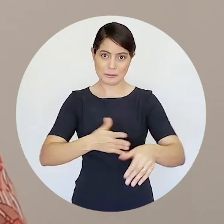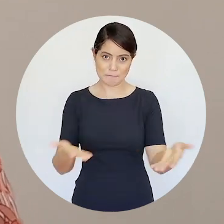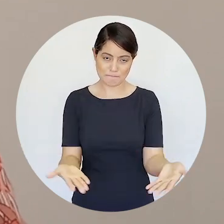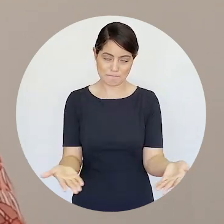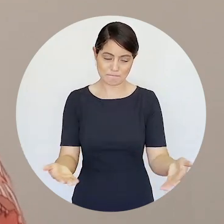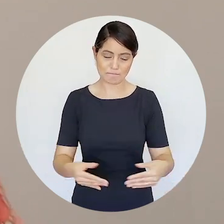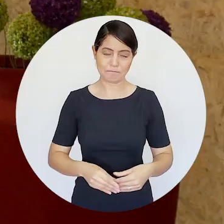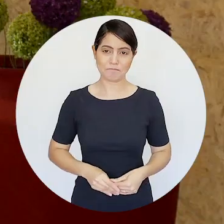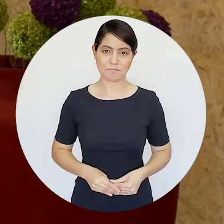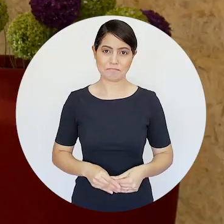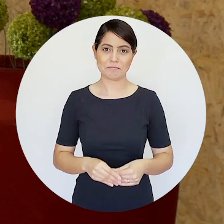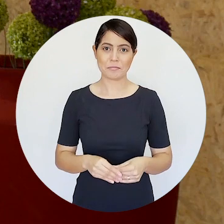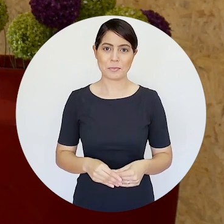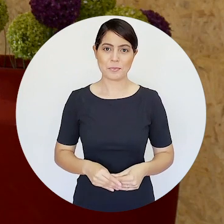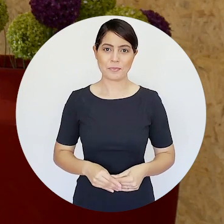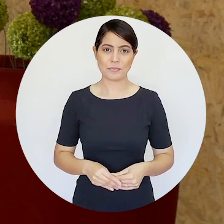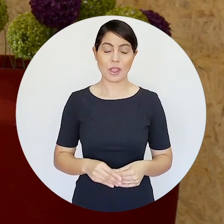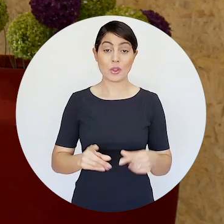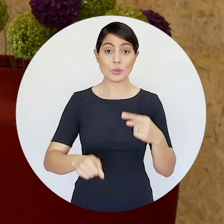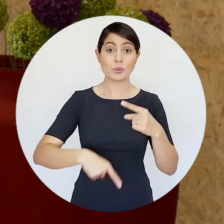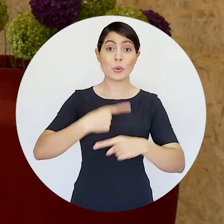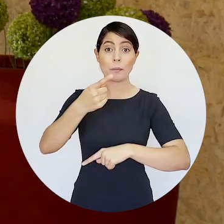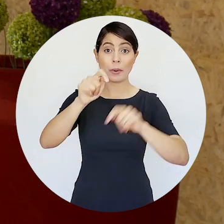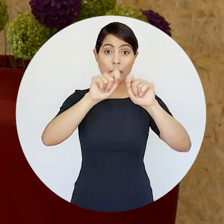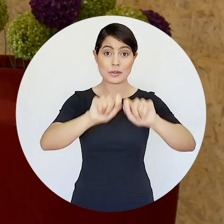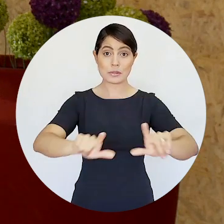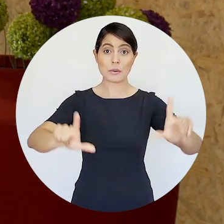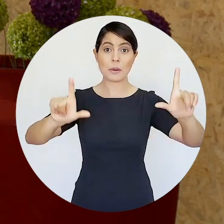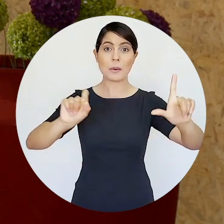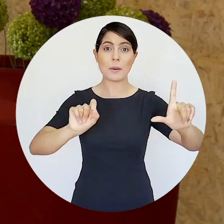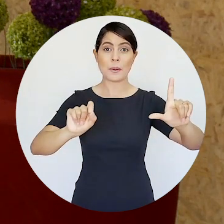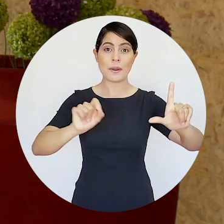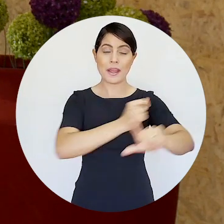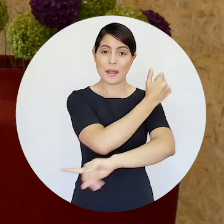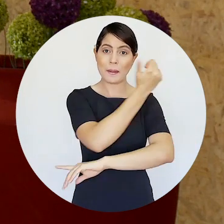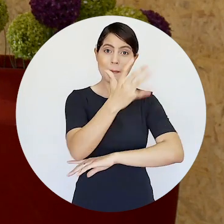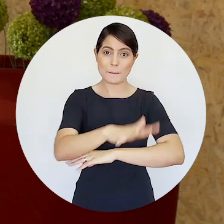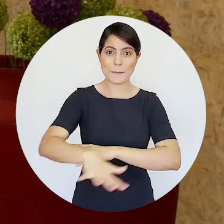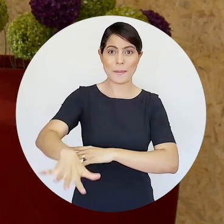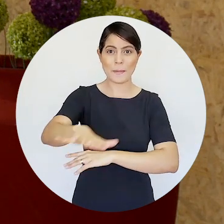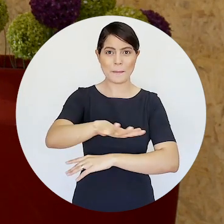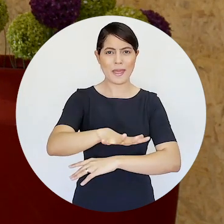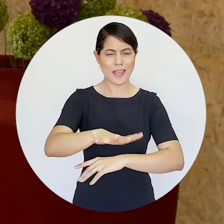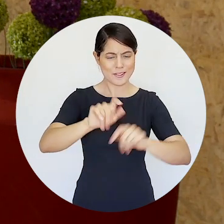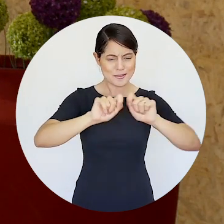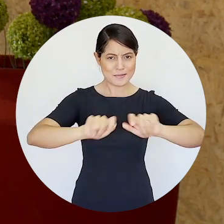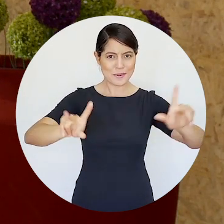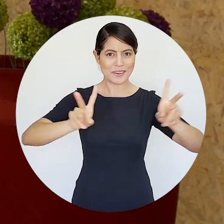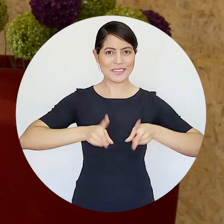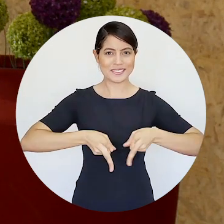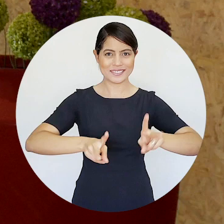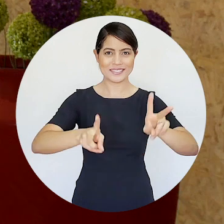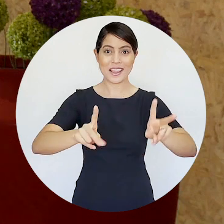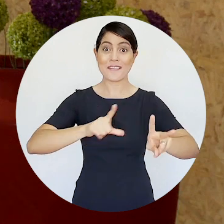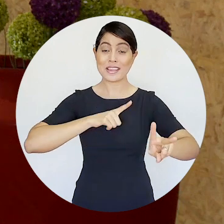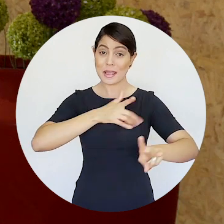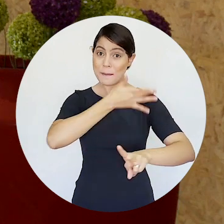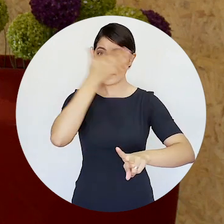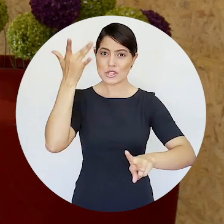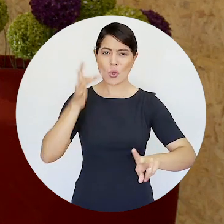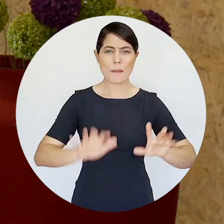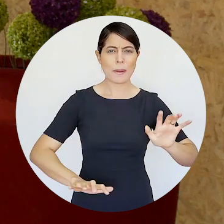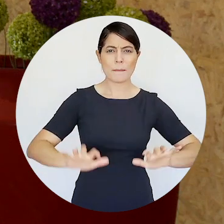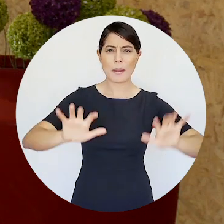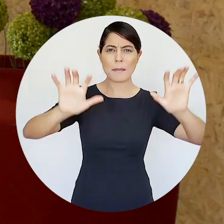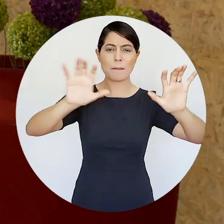enfrentando nesse momento. No próximo bloco, este programa sobre meio ambiente continua. Vamos ter aulas breves com os presidentes